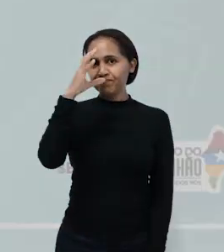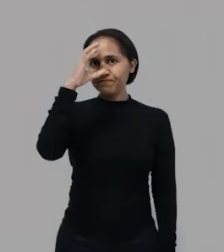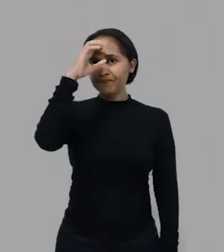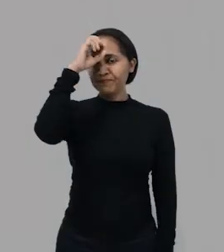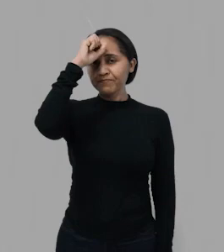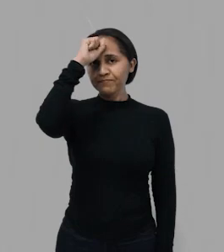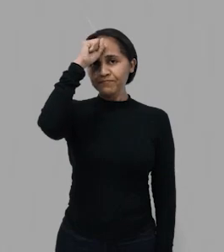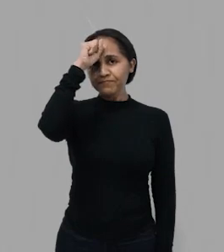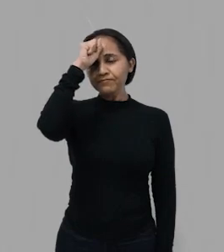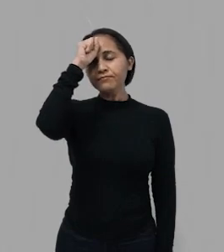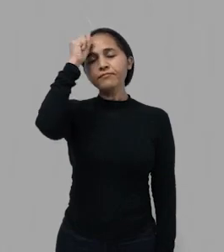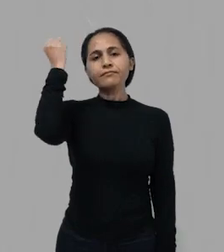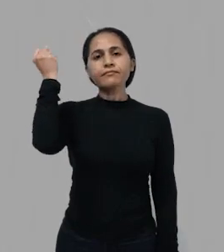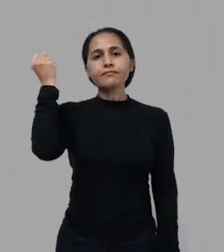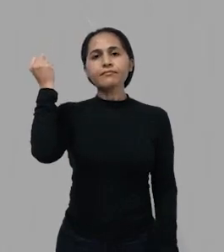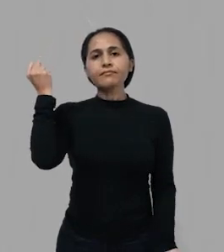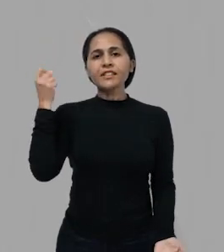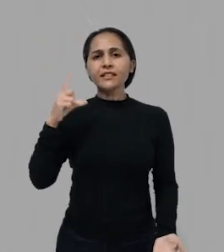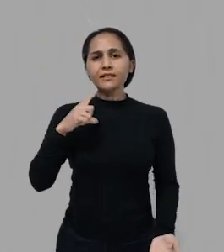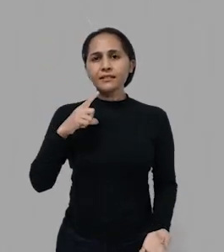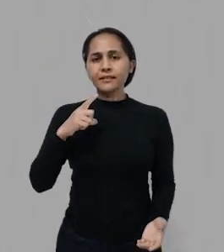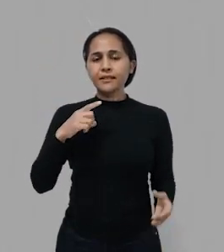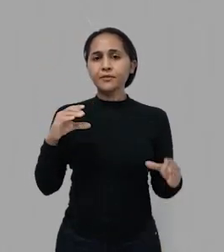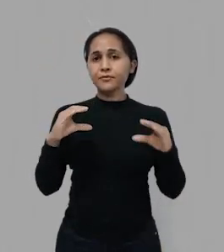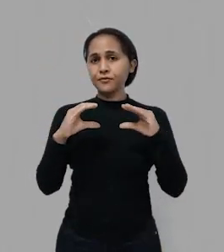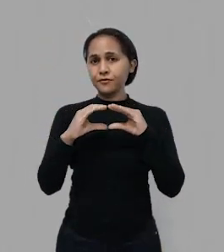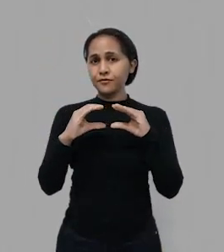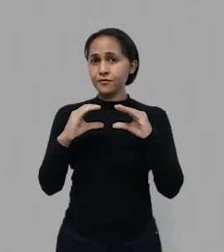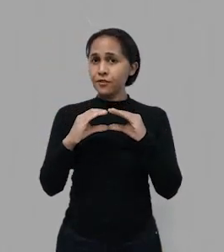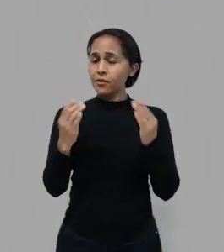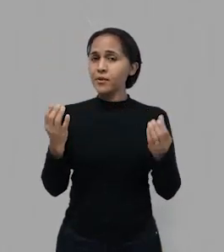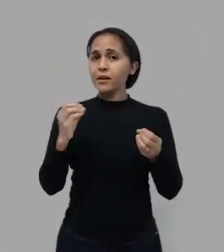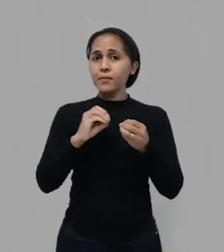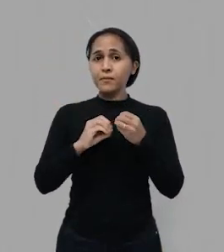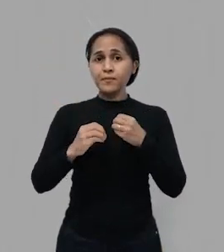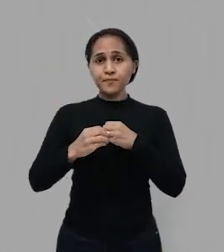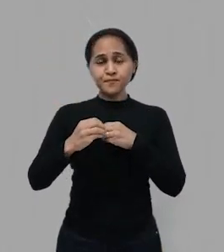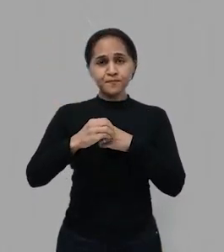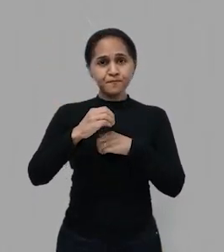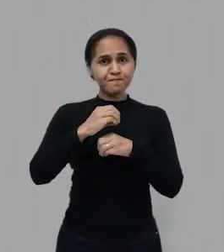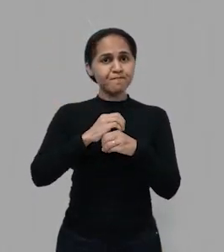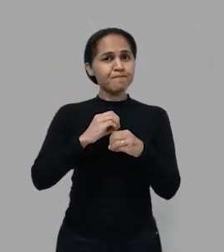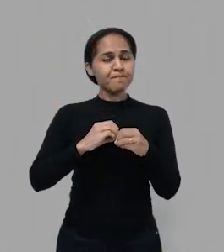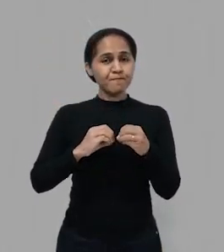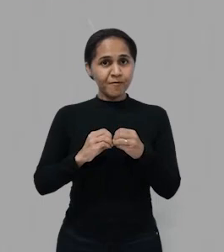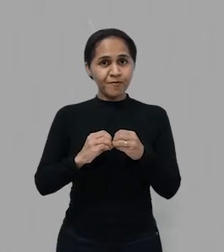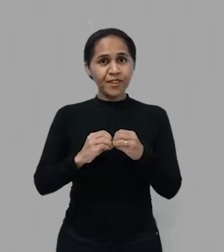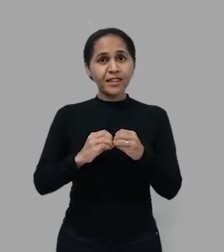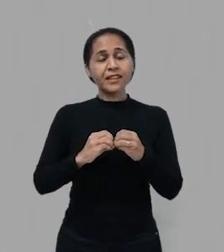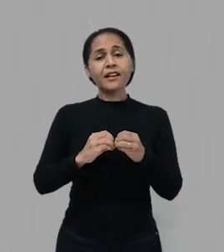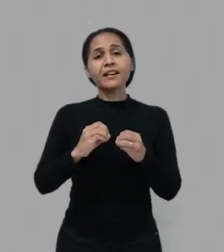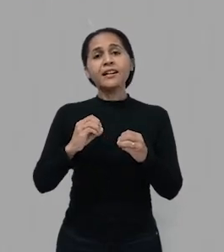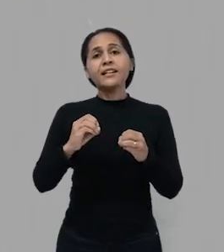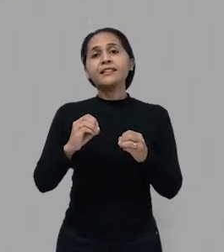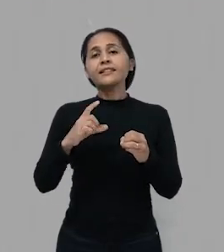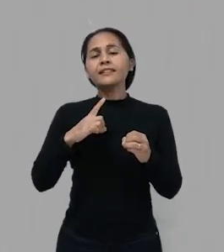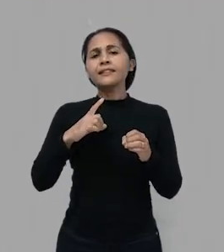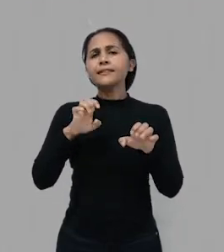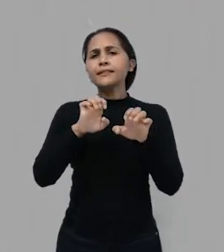aprender que com uma mesma fórmula molecular são possíveis diferentes estruturas. Então, isso